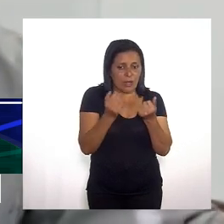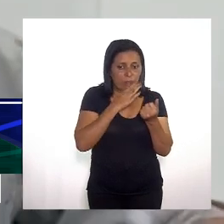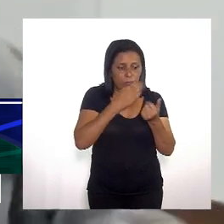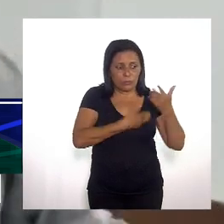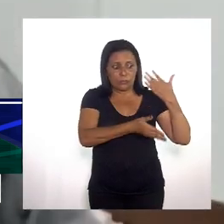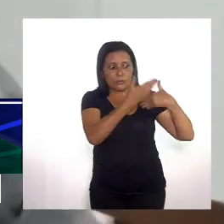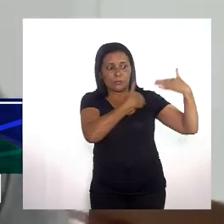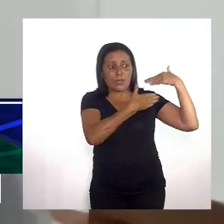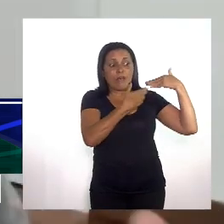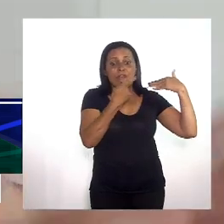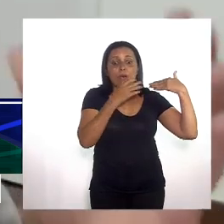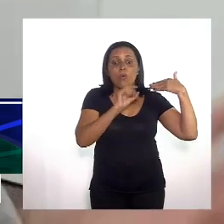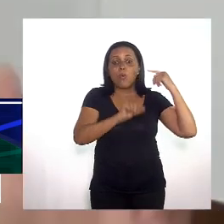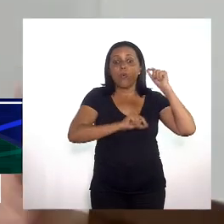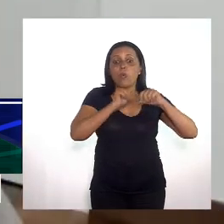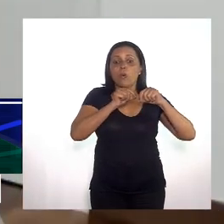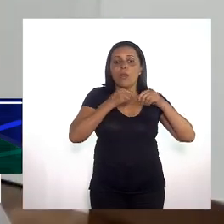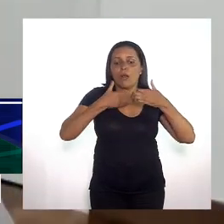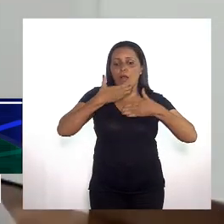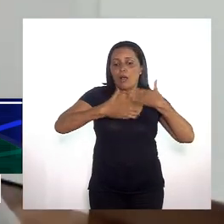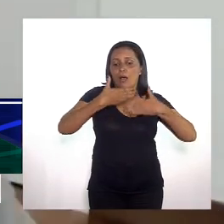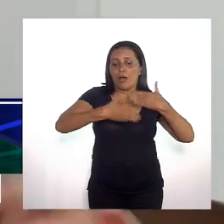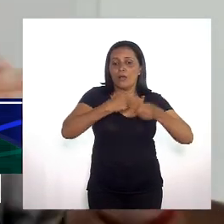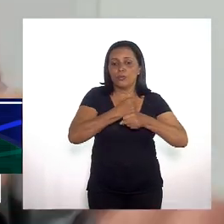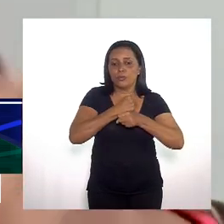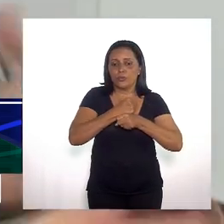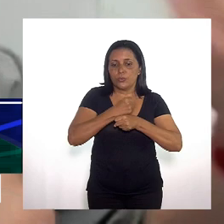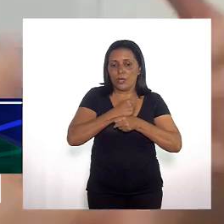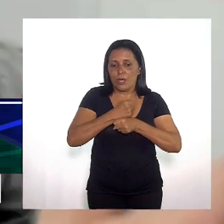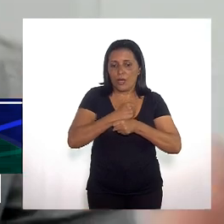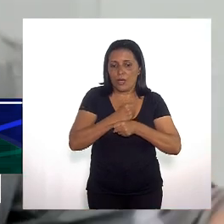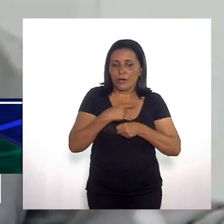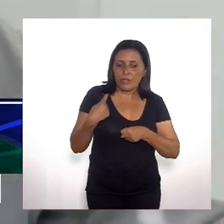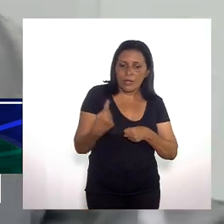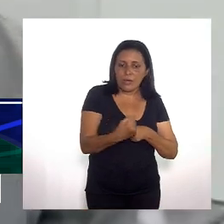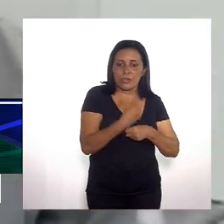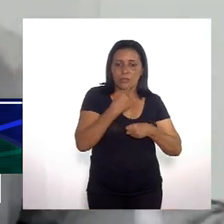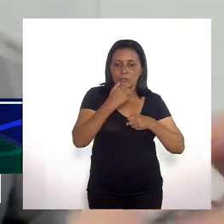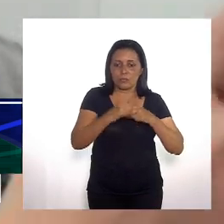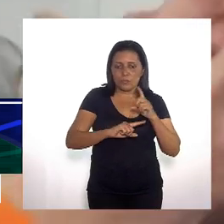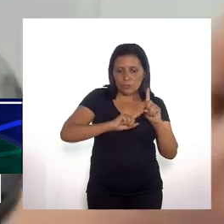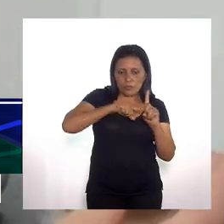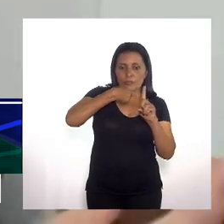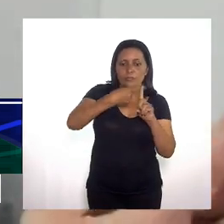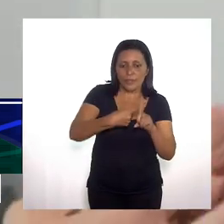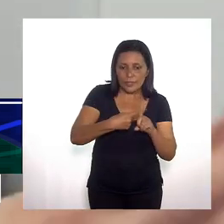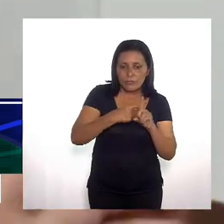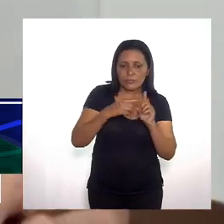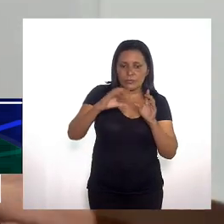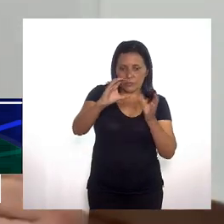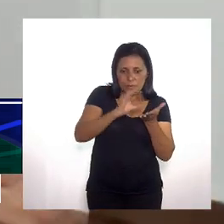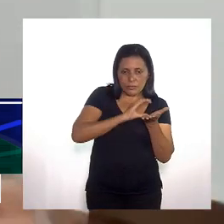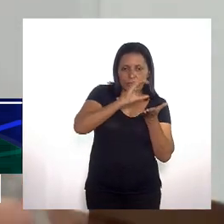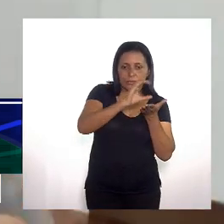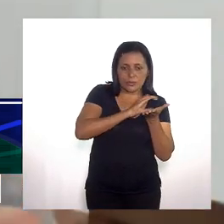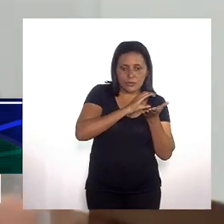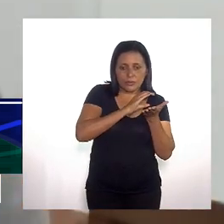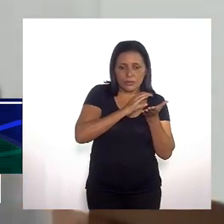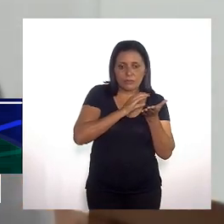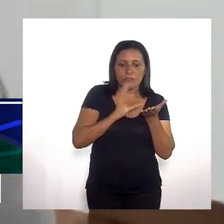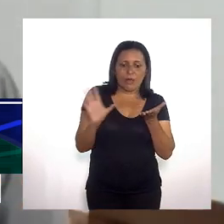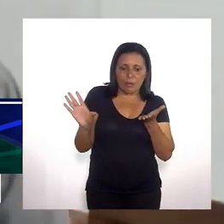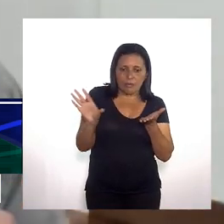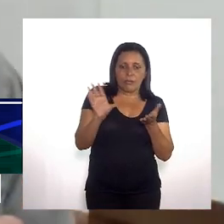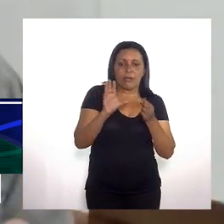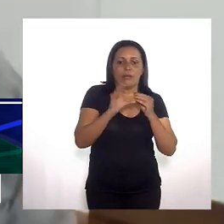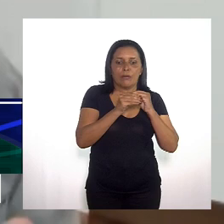anterior, isso quer dizer que ao longo dos anos, conforme a gente vai tendo um acréscimo de arrecadação, ele vai suprimindo